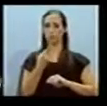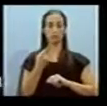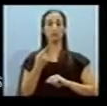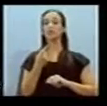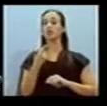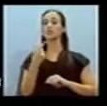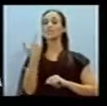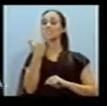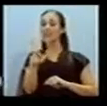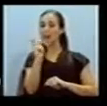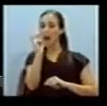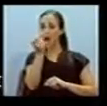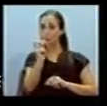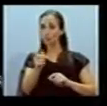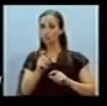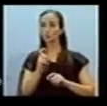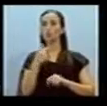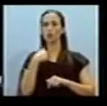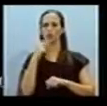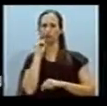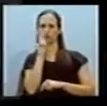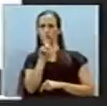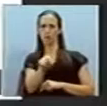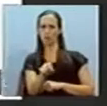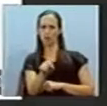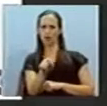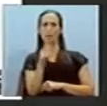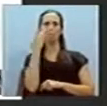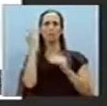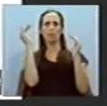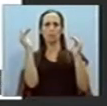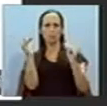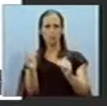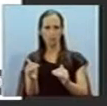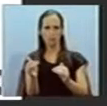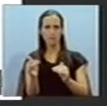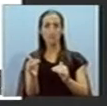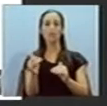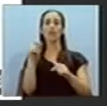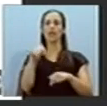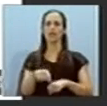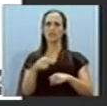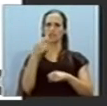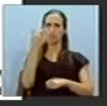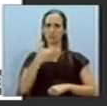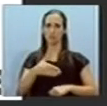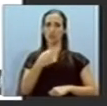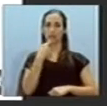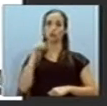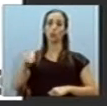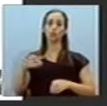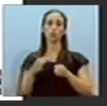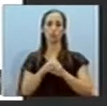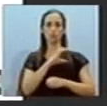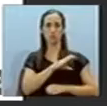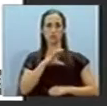observada esta estrela, eu também registrei uma queda gradual no seu brilho. E a notícia desta semana conta-nos que um outro grupo de cientistas